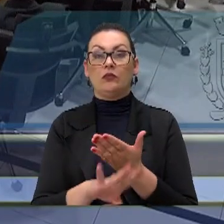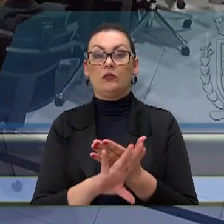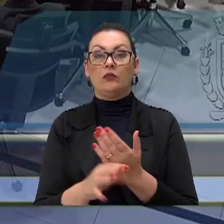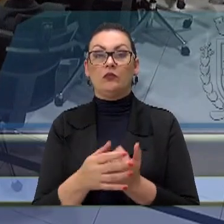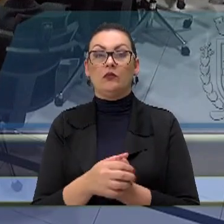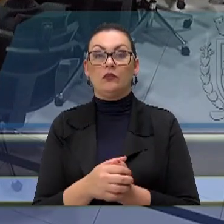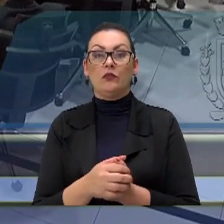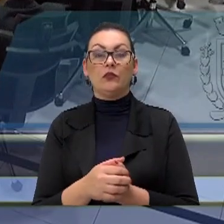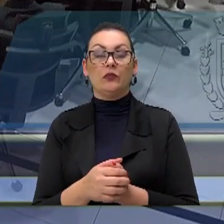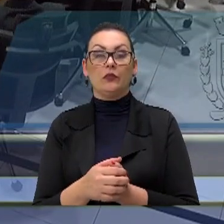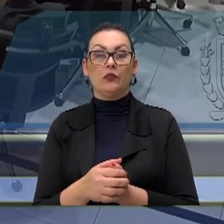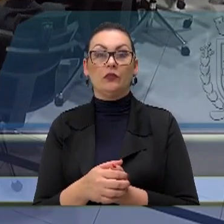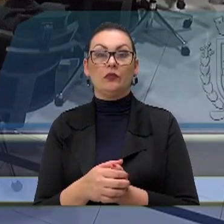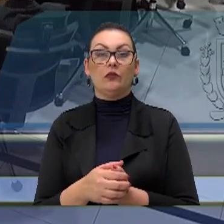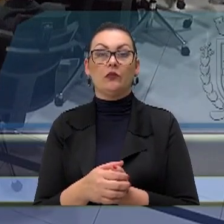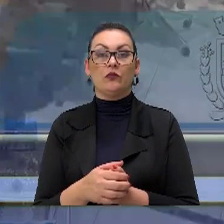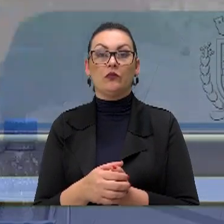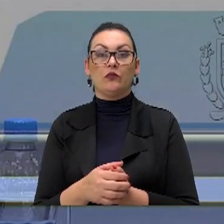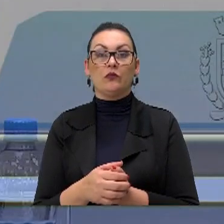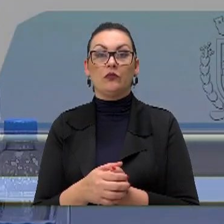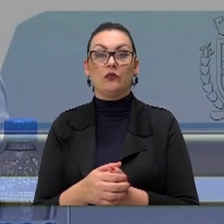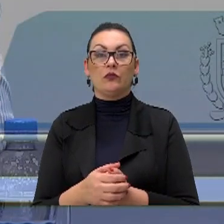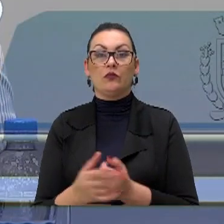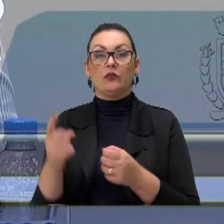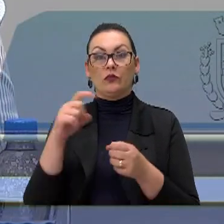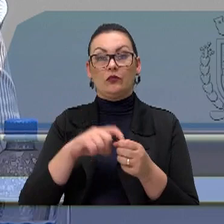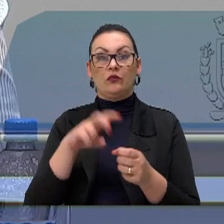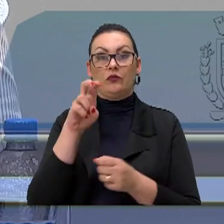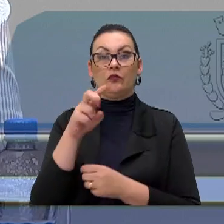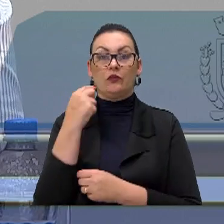por unanimidade. Voltamos então em